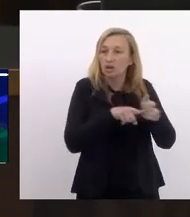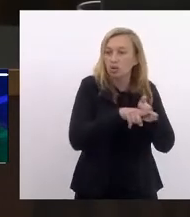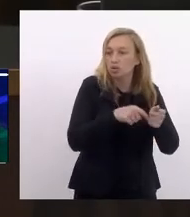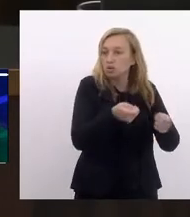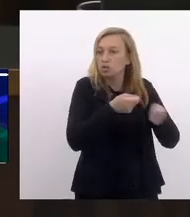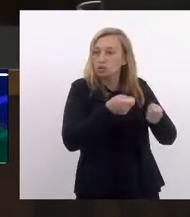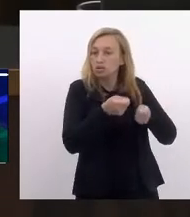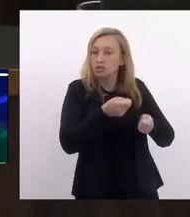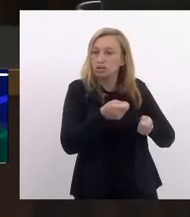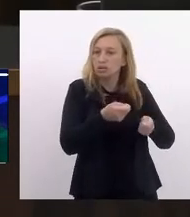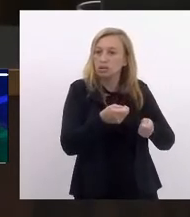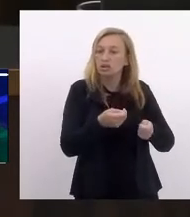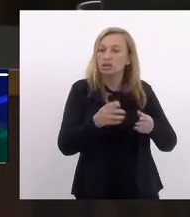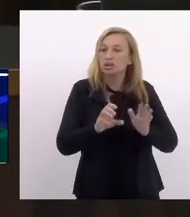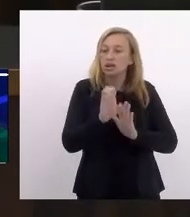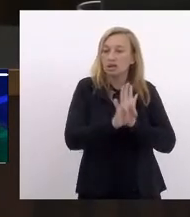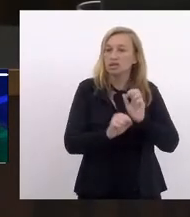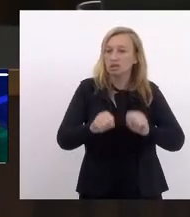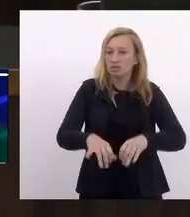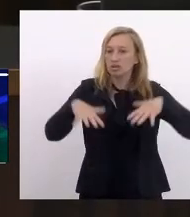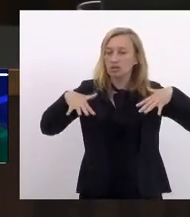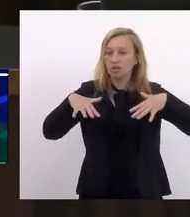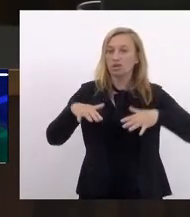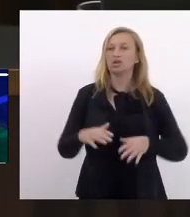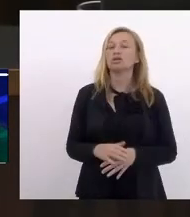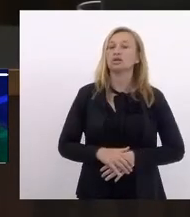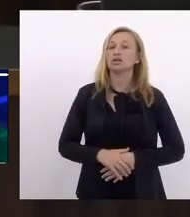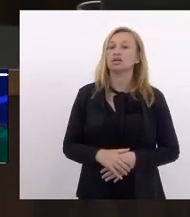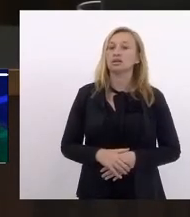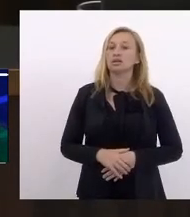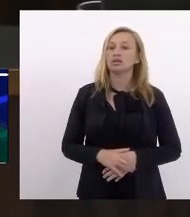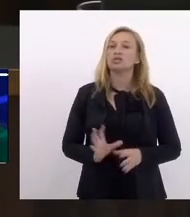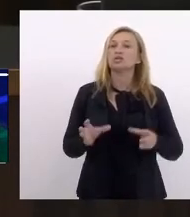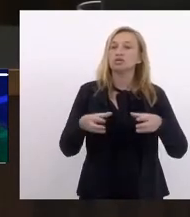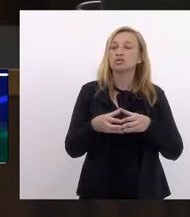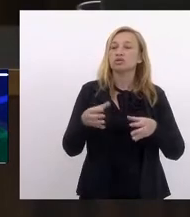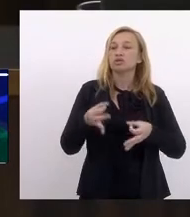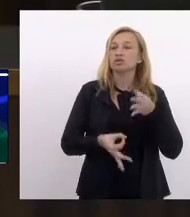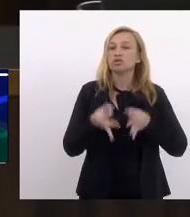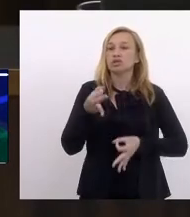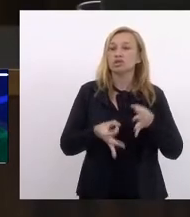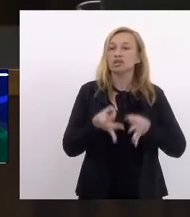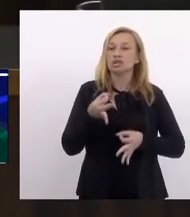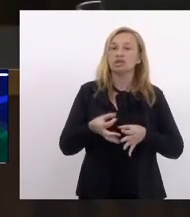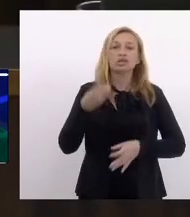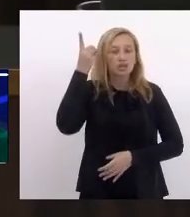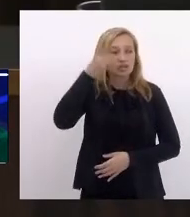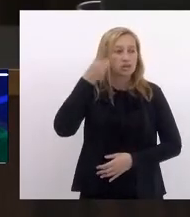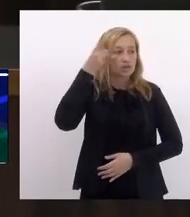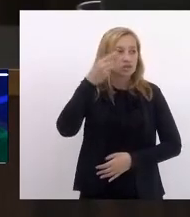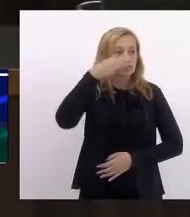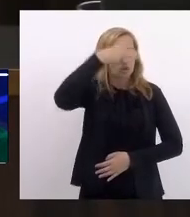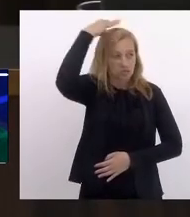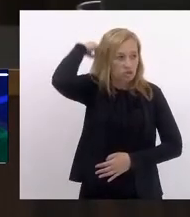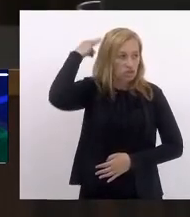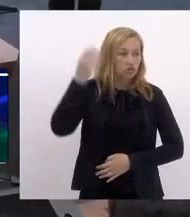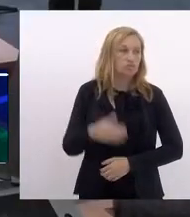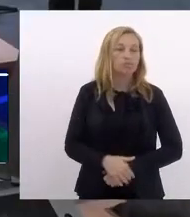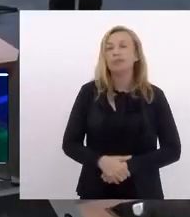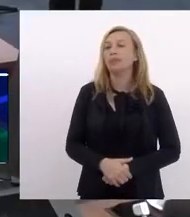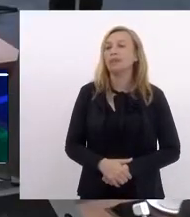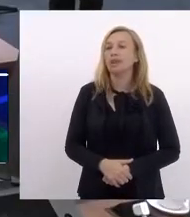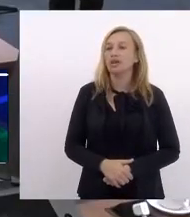e Controle, as emendas de plenário. Para emitir parecer pela Comissão de Constituição e Justiça, deputado Márcio Pacheco.